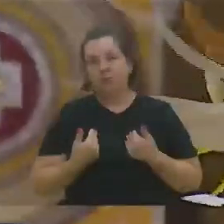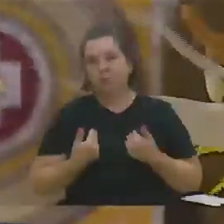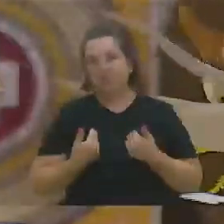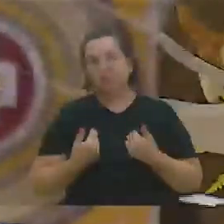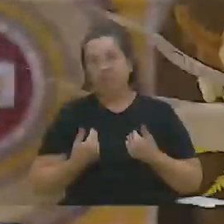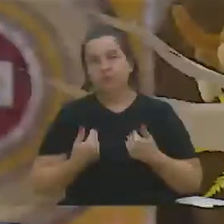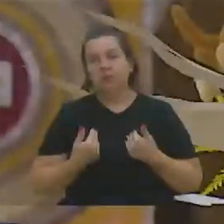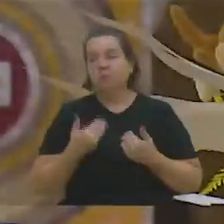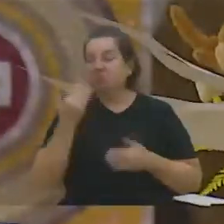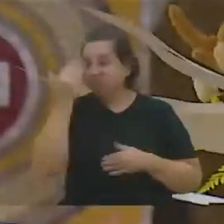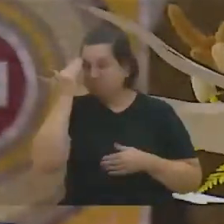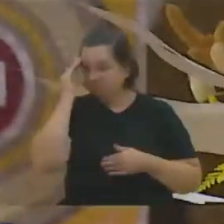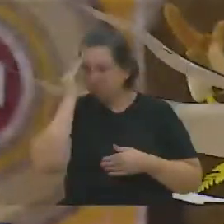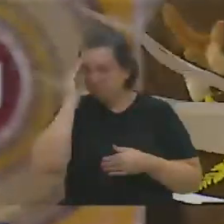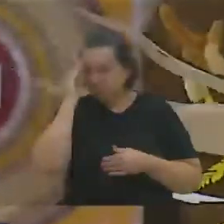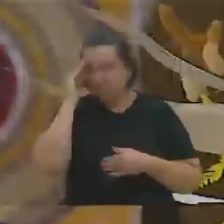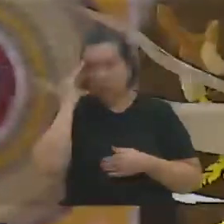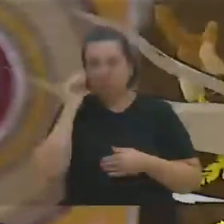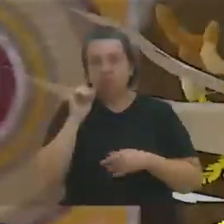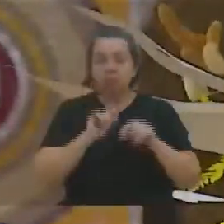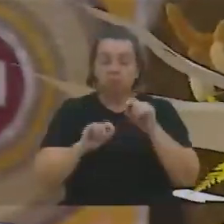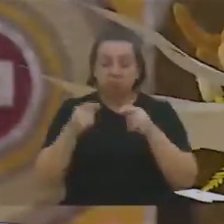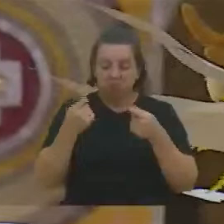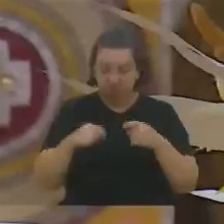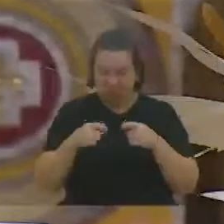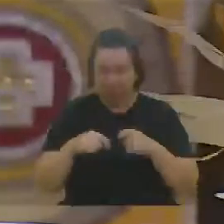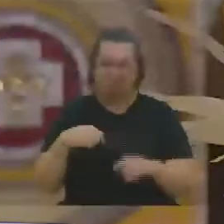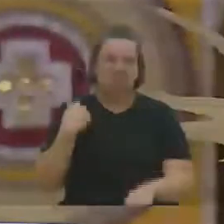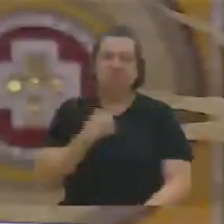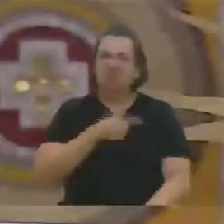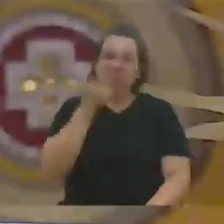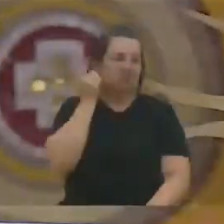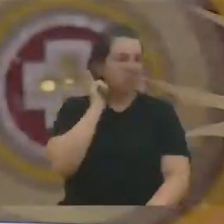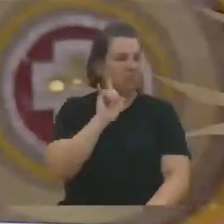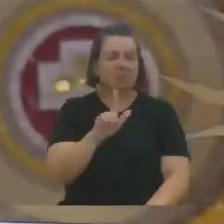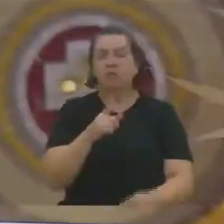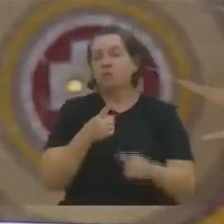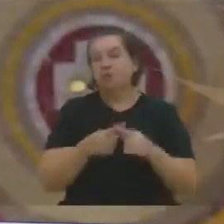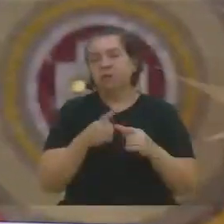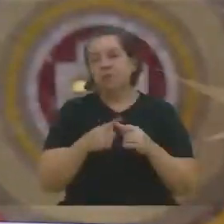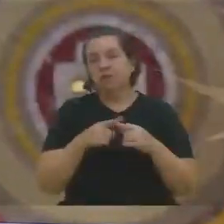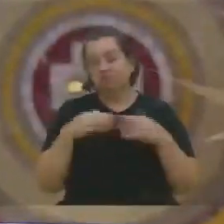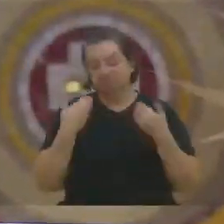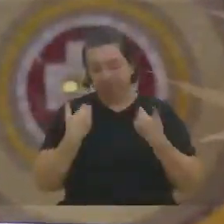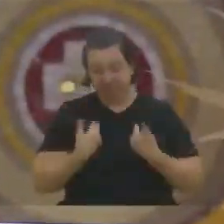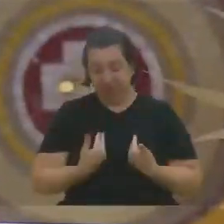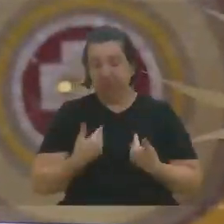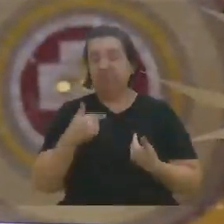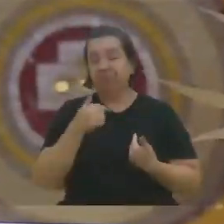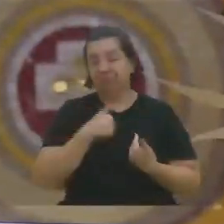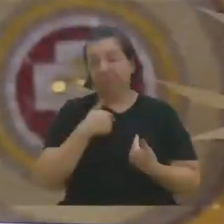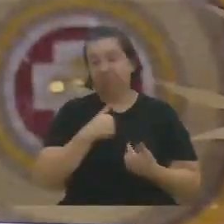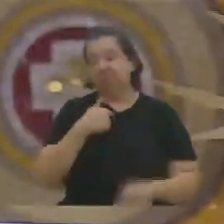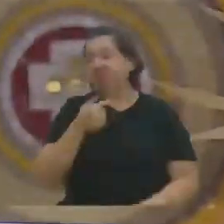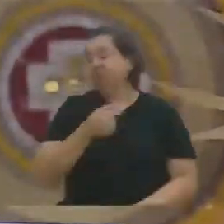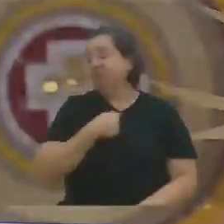a compreensão necessária, porque o nosso ego fala mais alto.